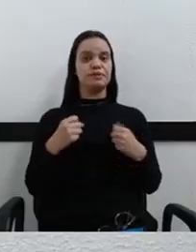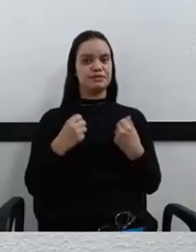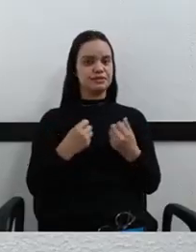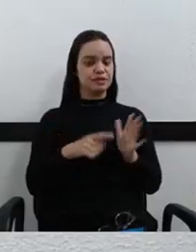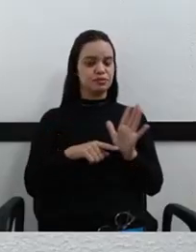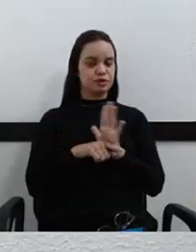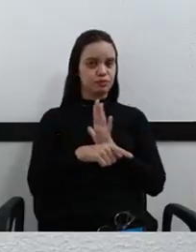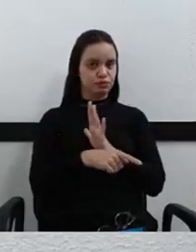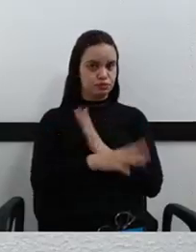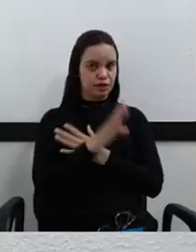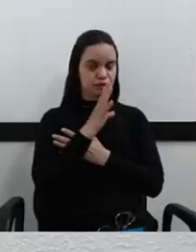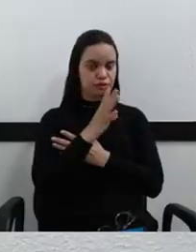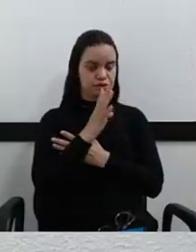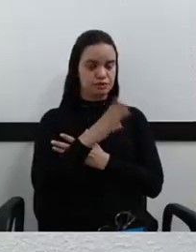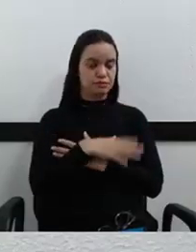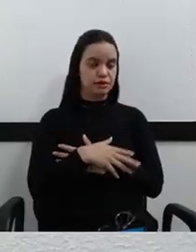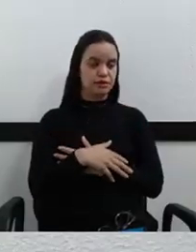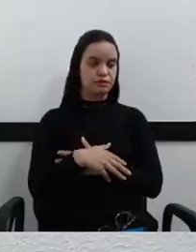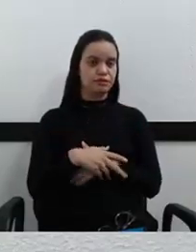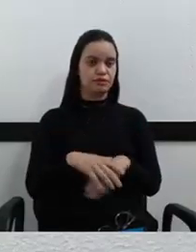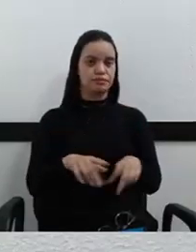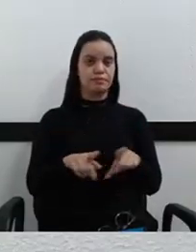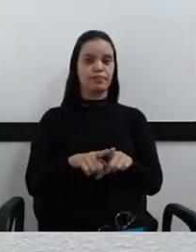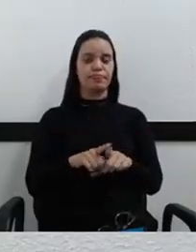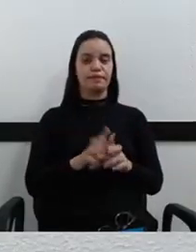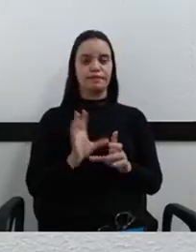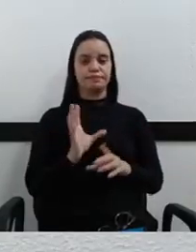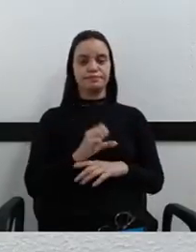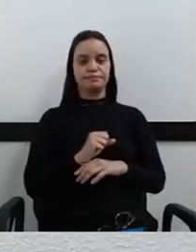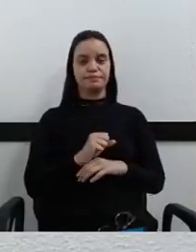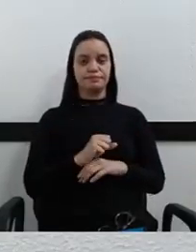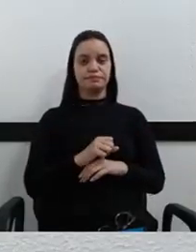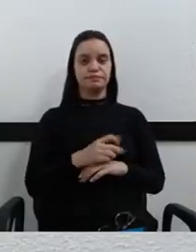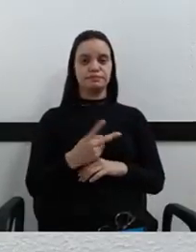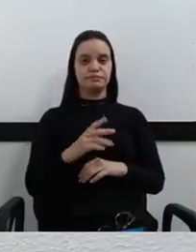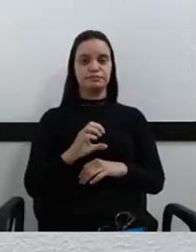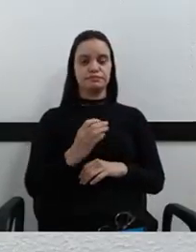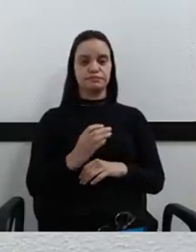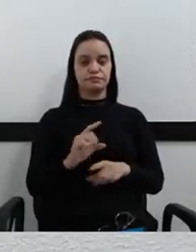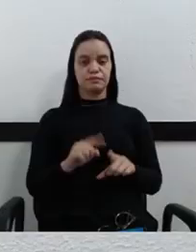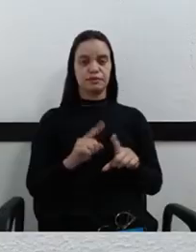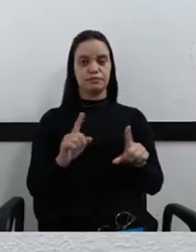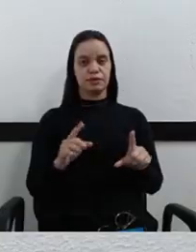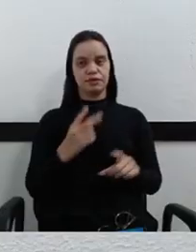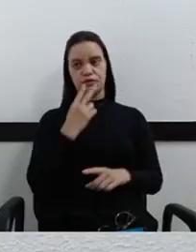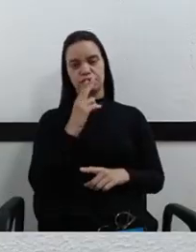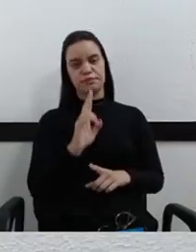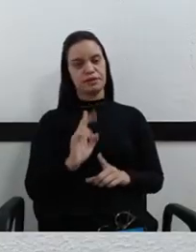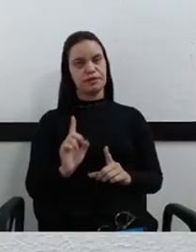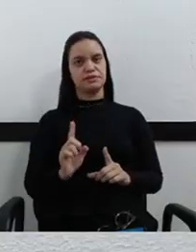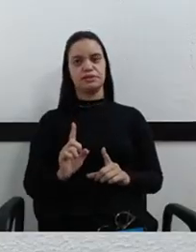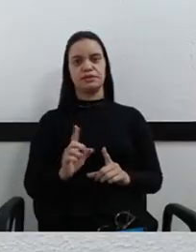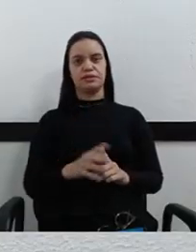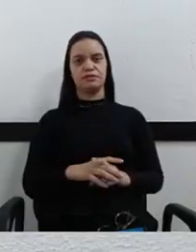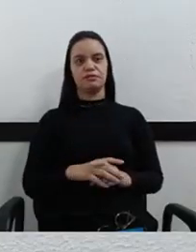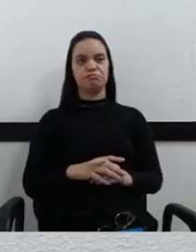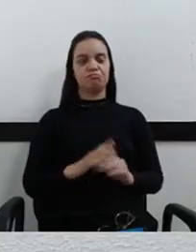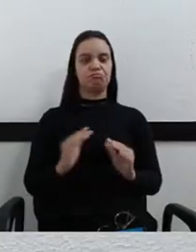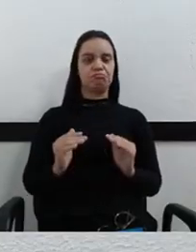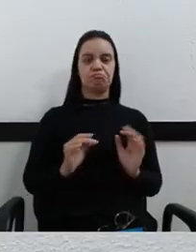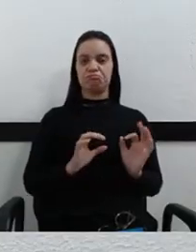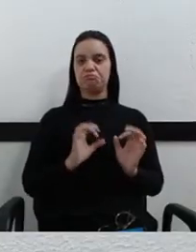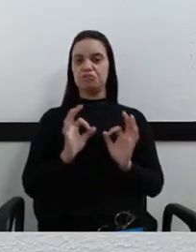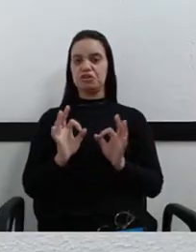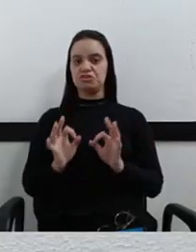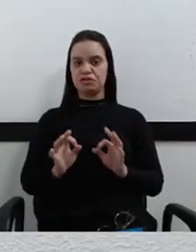estudada, e também entendo a urgência e a relevância da PEC, mas não me parece ser razoável a